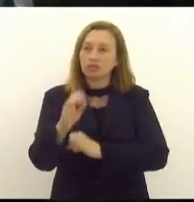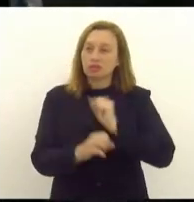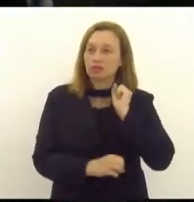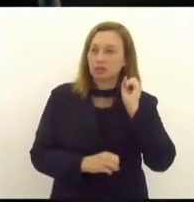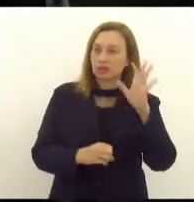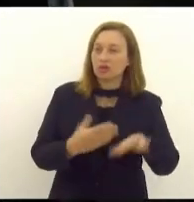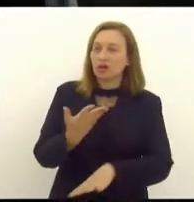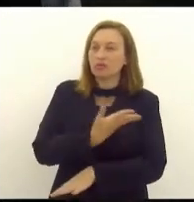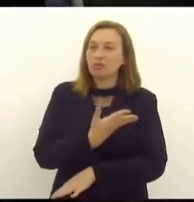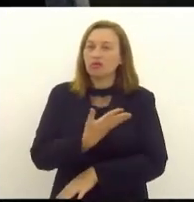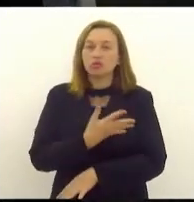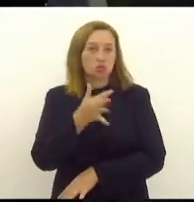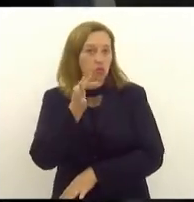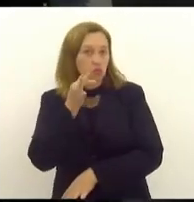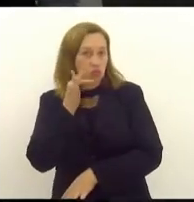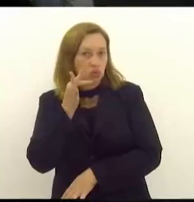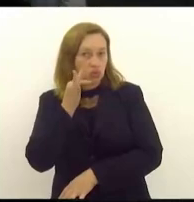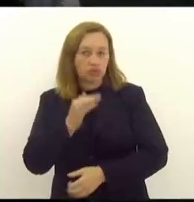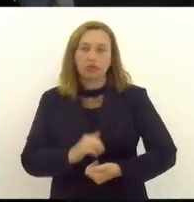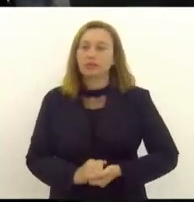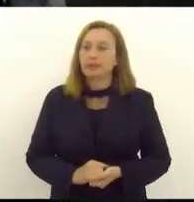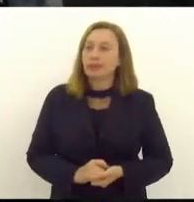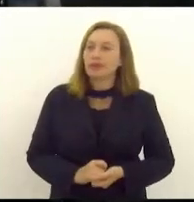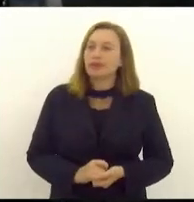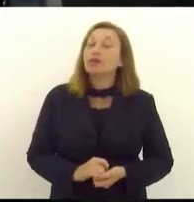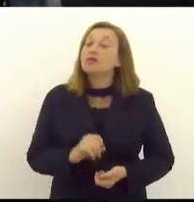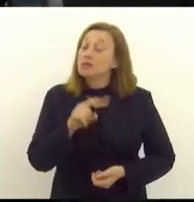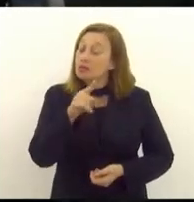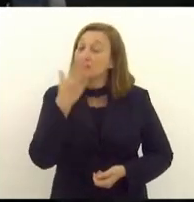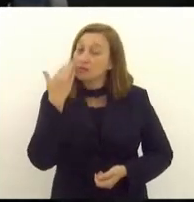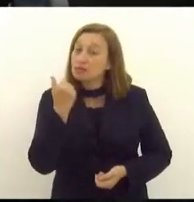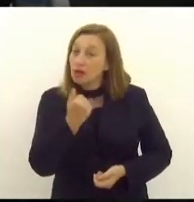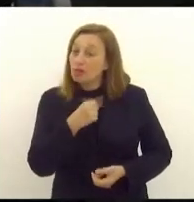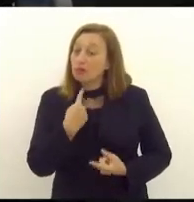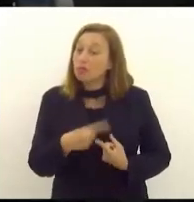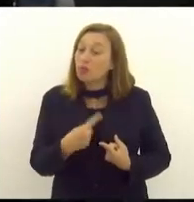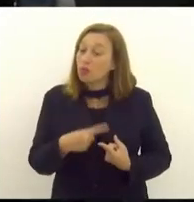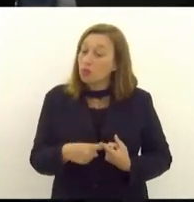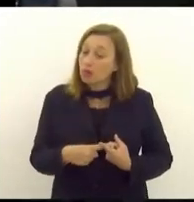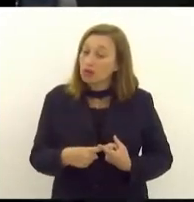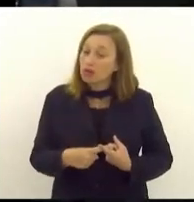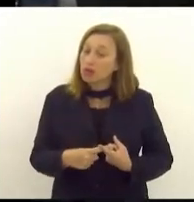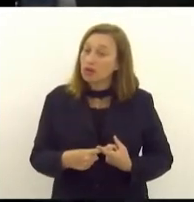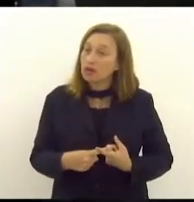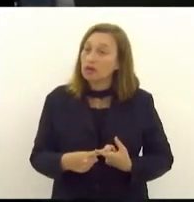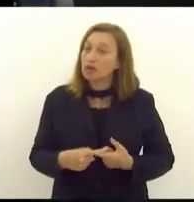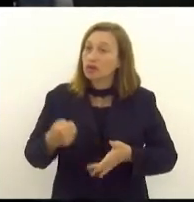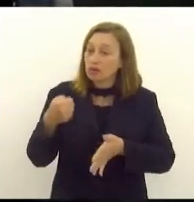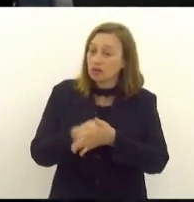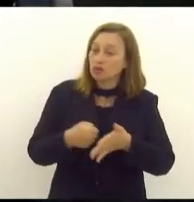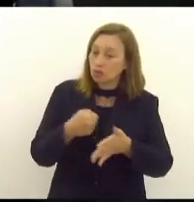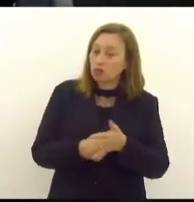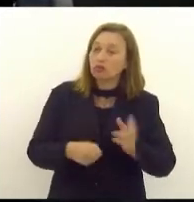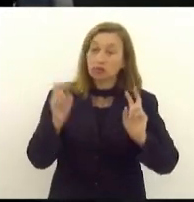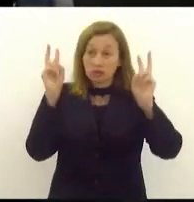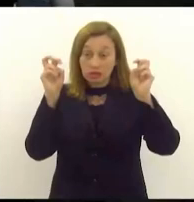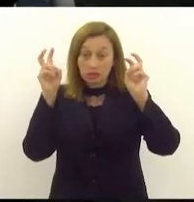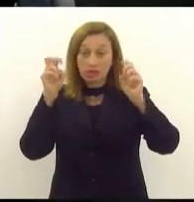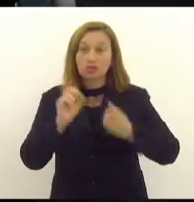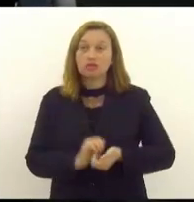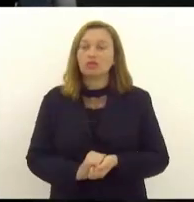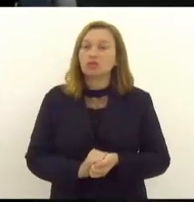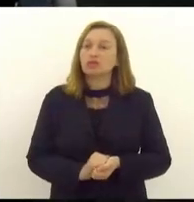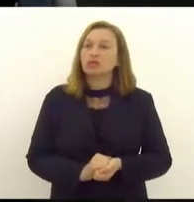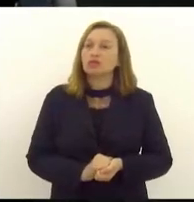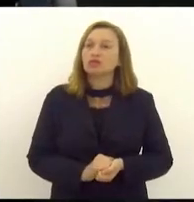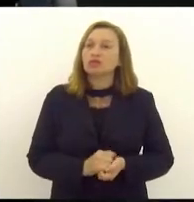amigo Jorge Felipe Neto e ele bem sabe porque milita nessa causa que a